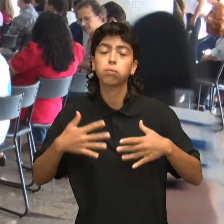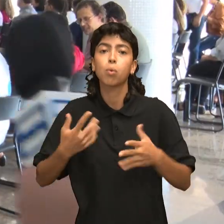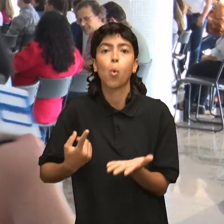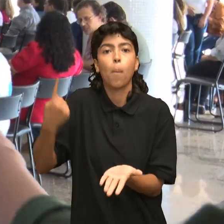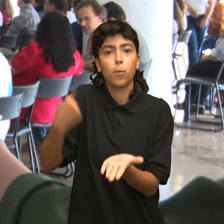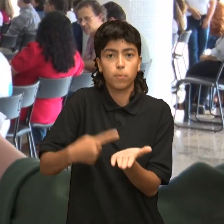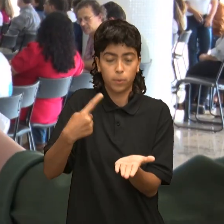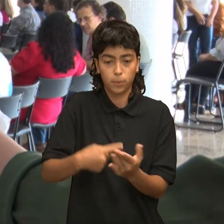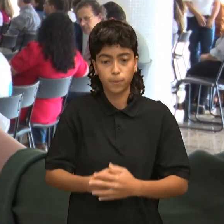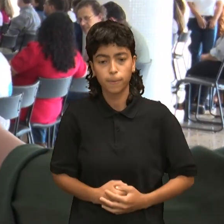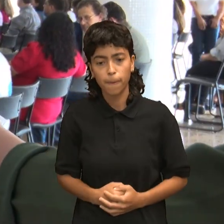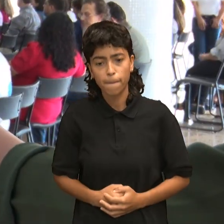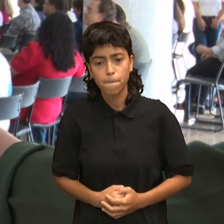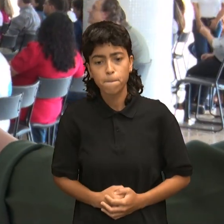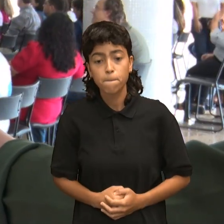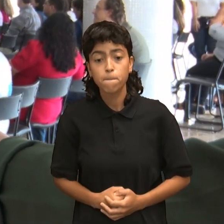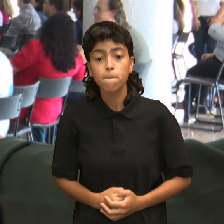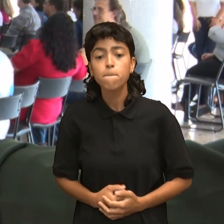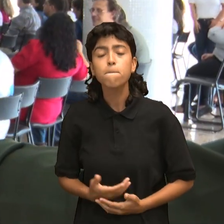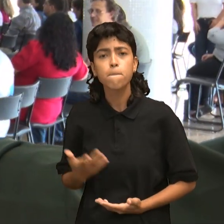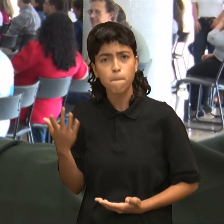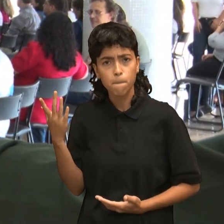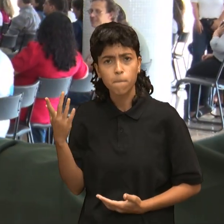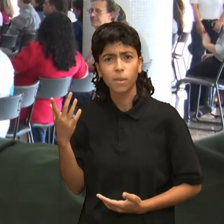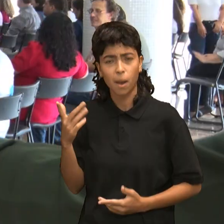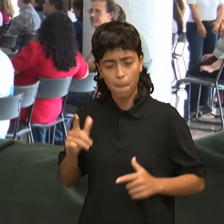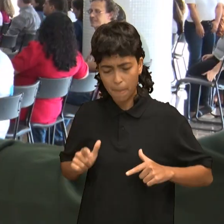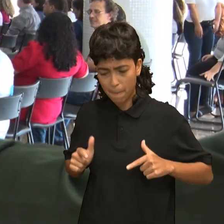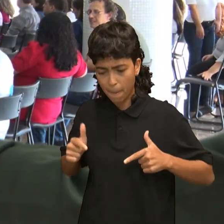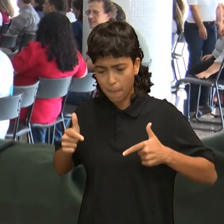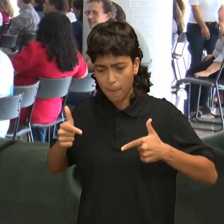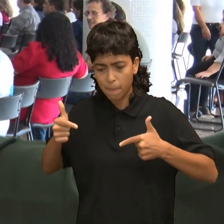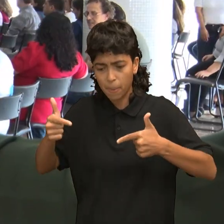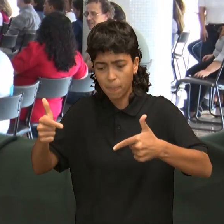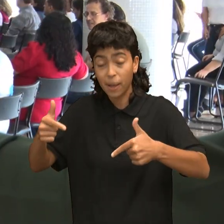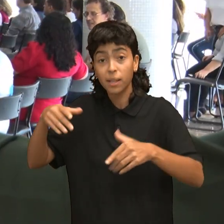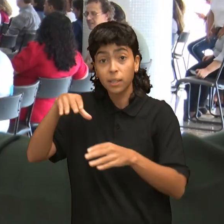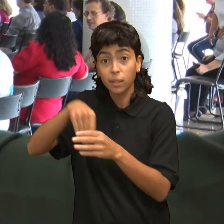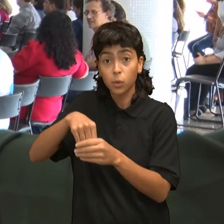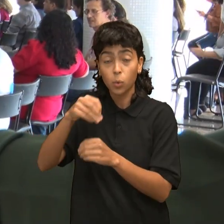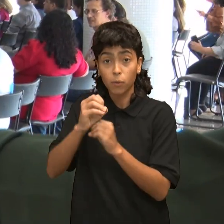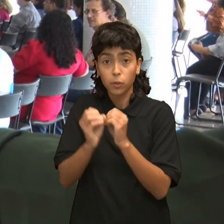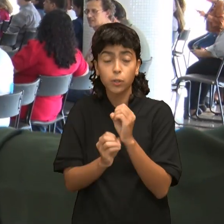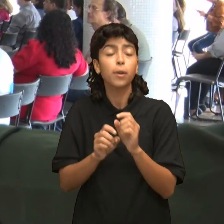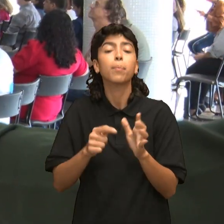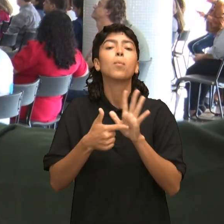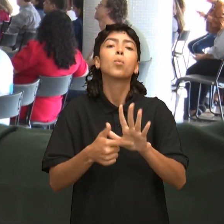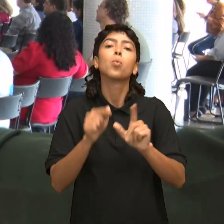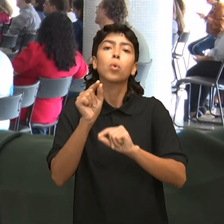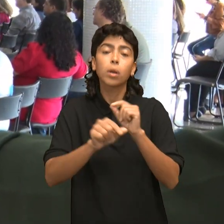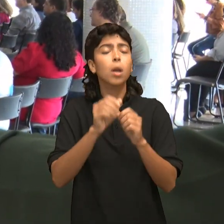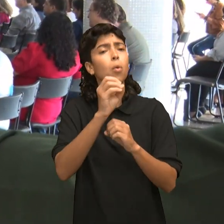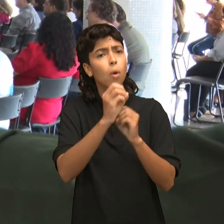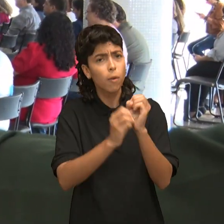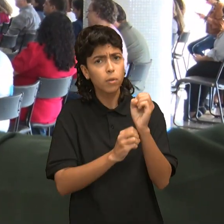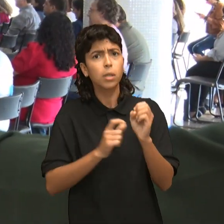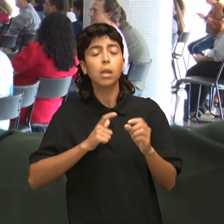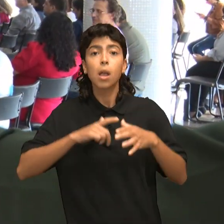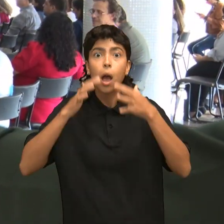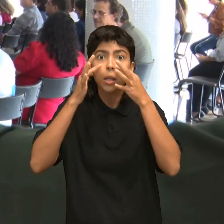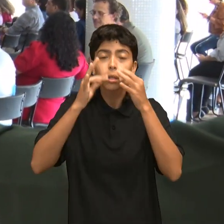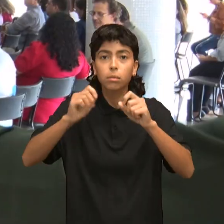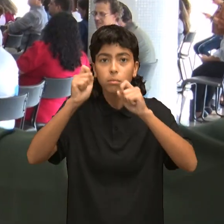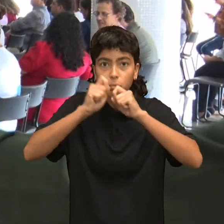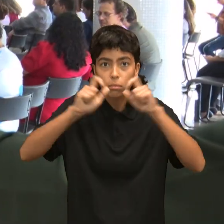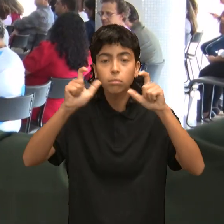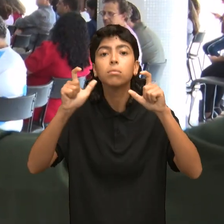de todas. Esse tipo de ação aqui dentro da universidade mostra que a universidade está atenta às questões que afetam as mulheres e isso traz